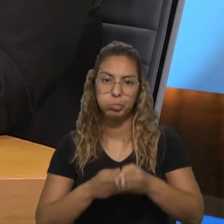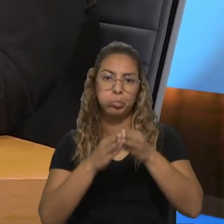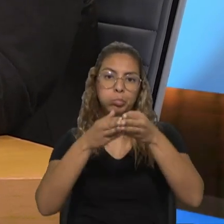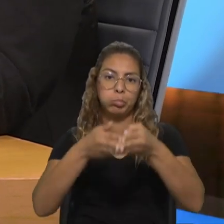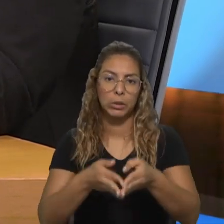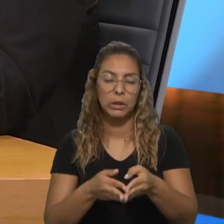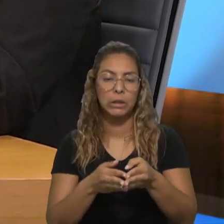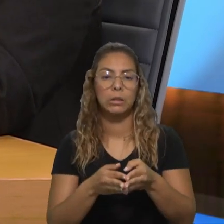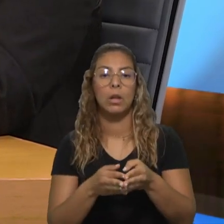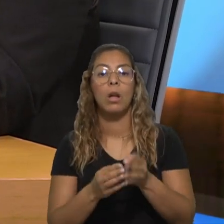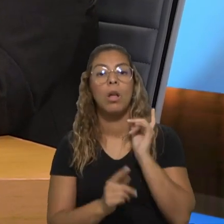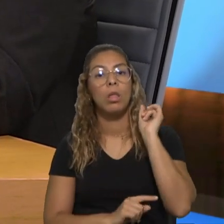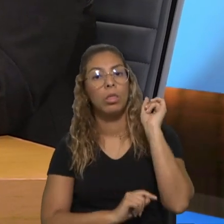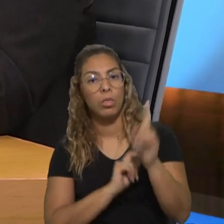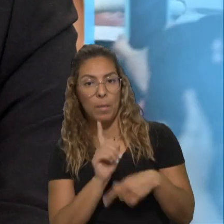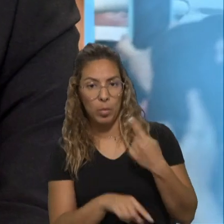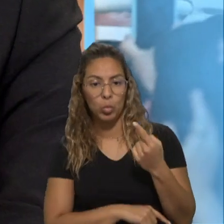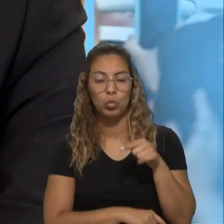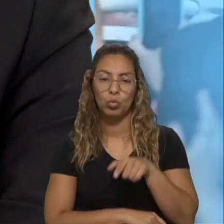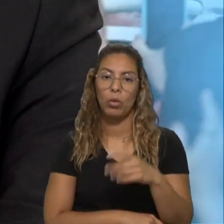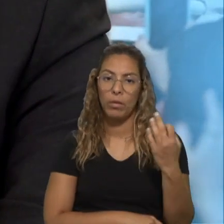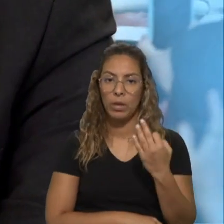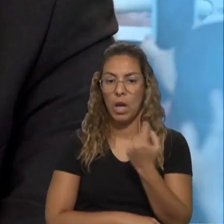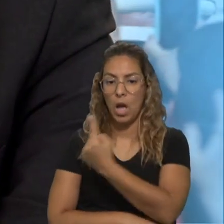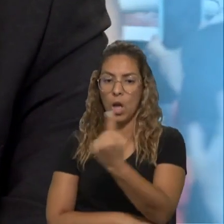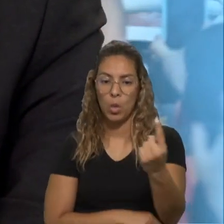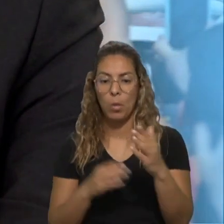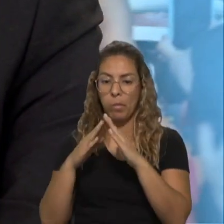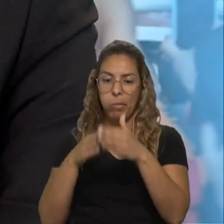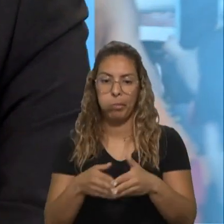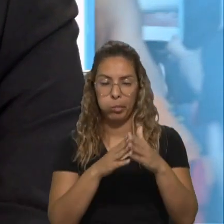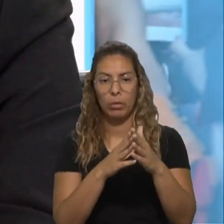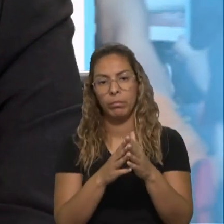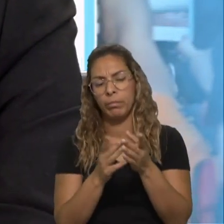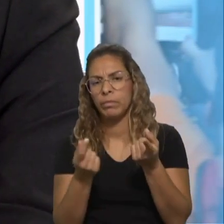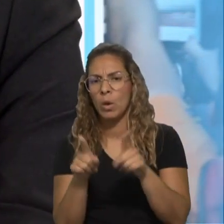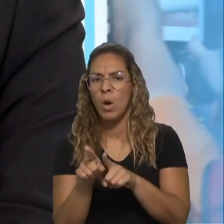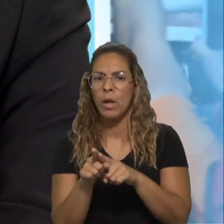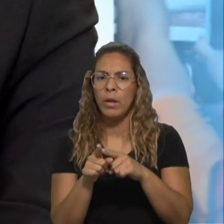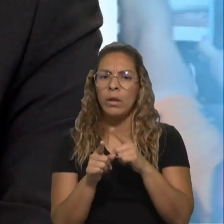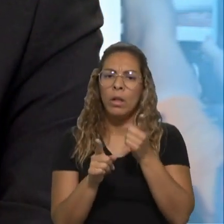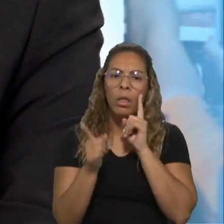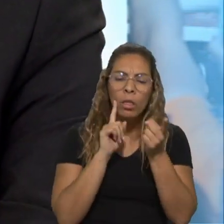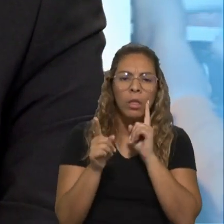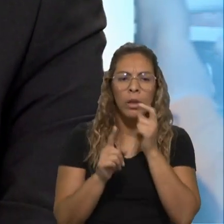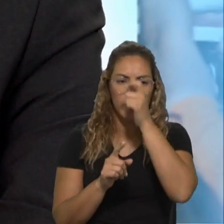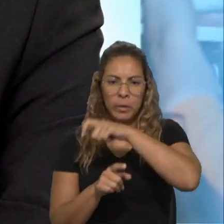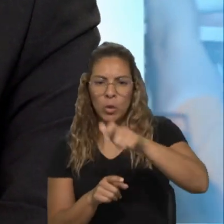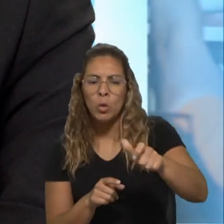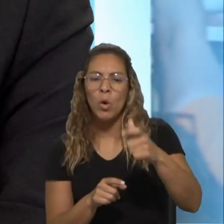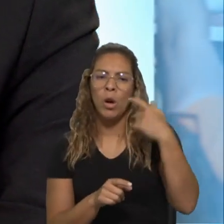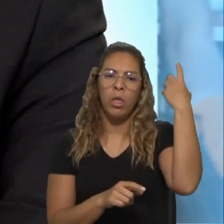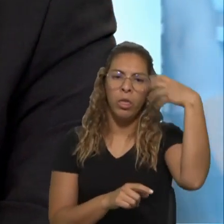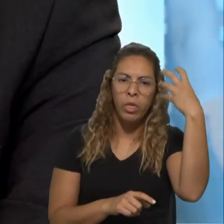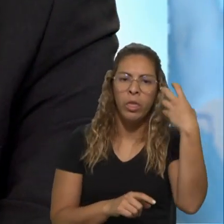e depois, ao longo, em cada uma das embarcações, haverá uma animação, haverá animadores que estão destacados para fazer a animação dentro da